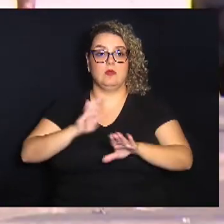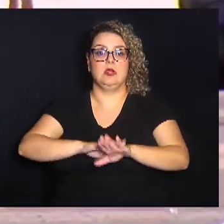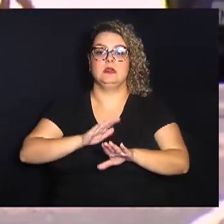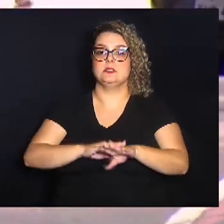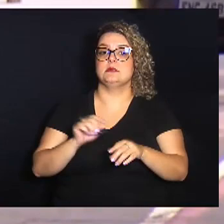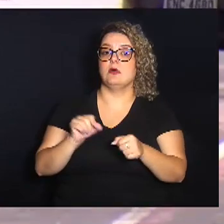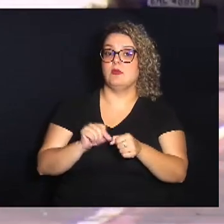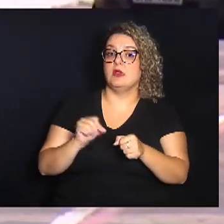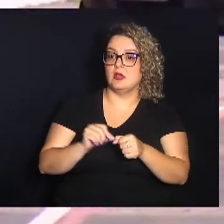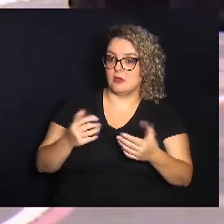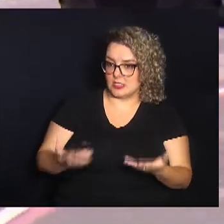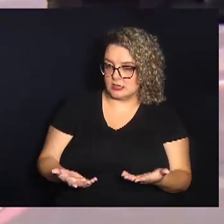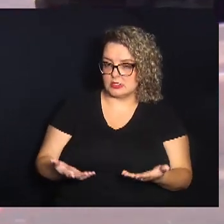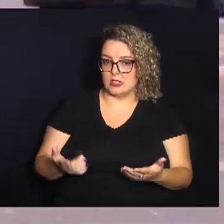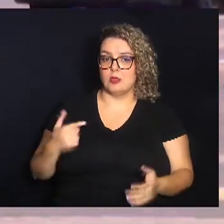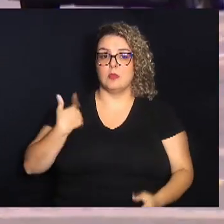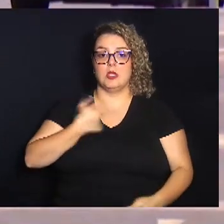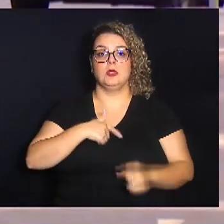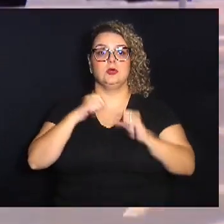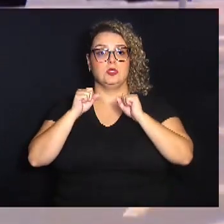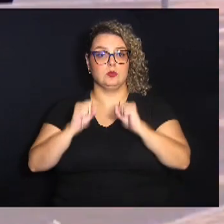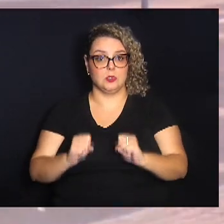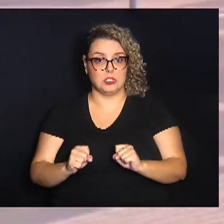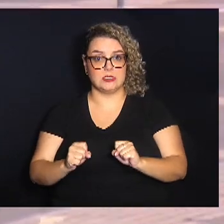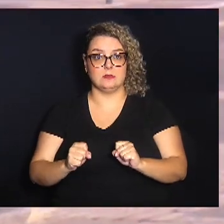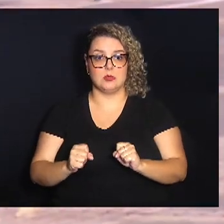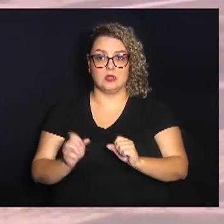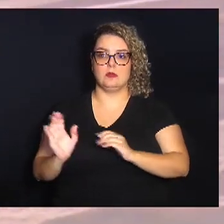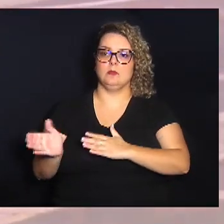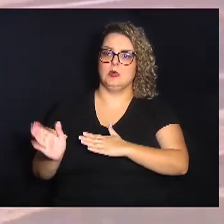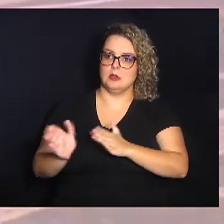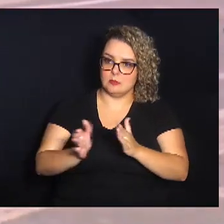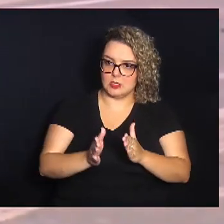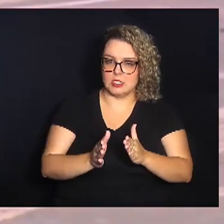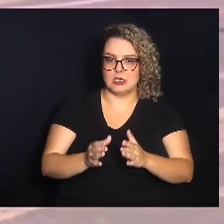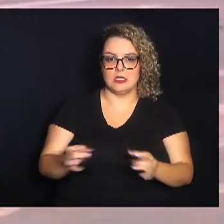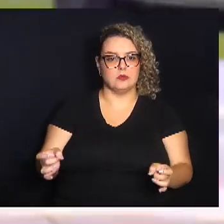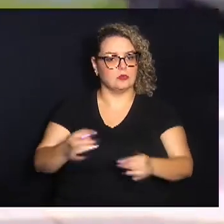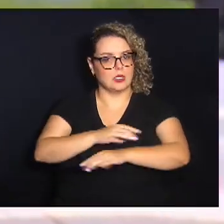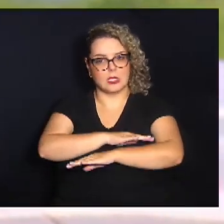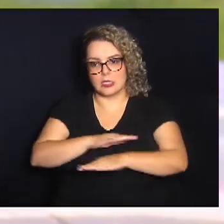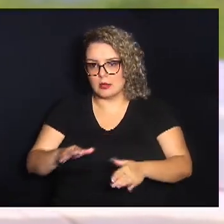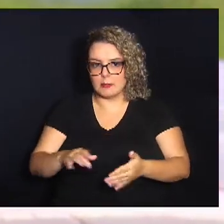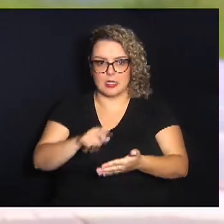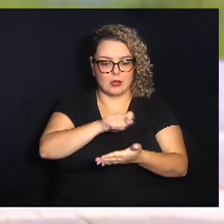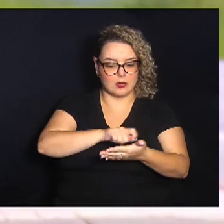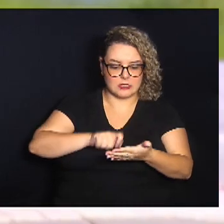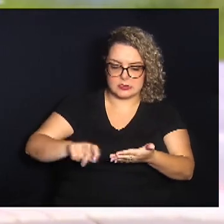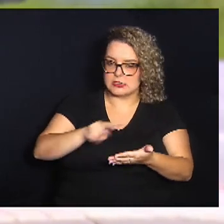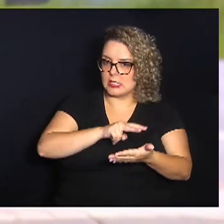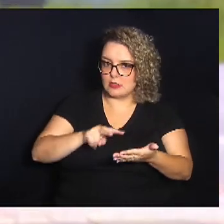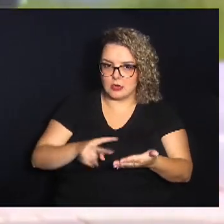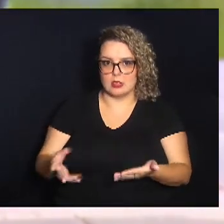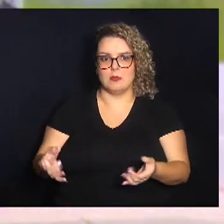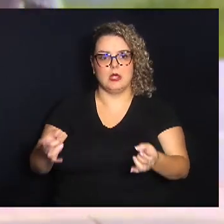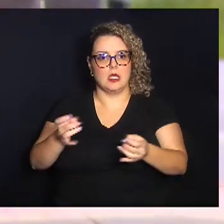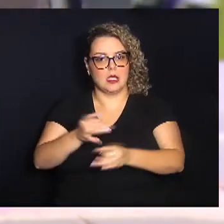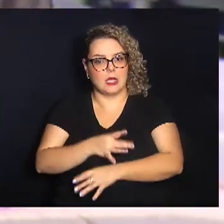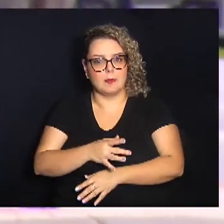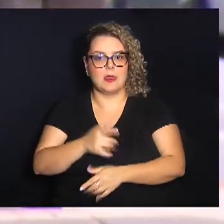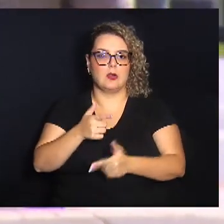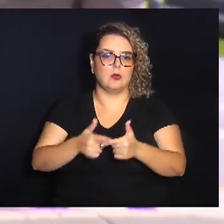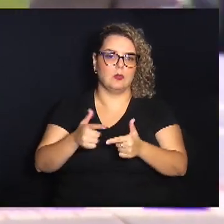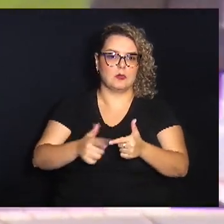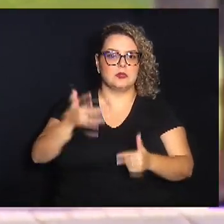feitas para que nós possamos caminhar nessa linha da erradicação do analfabetismo de Campinas. E foi um movimento